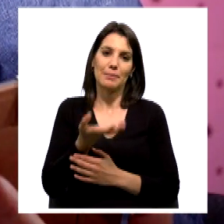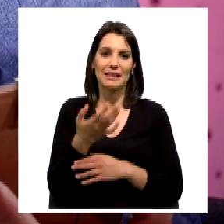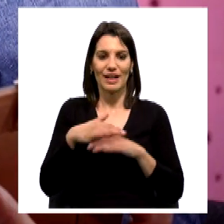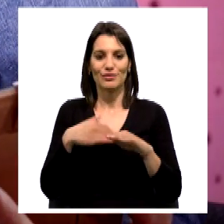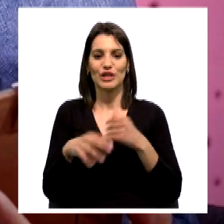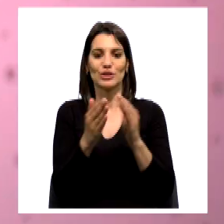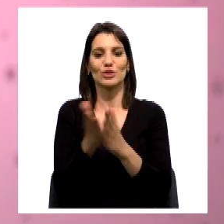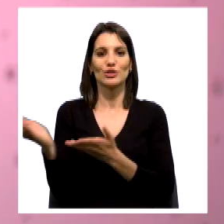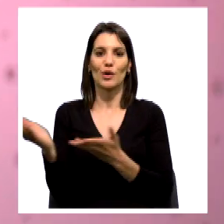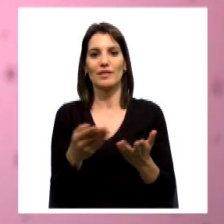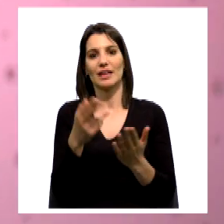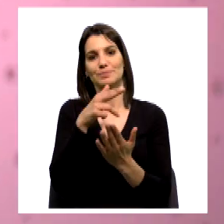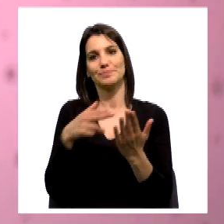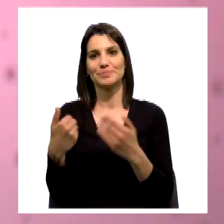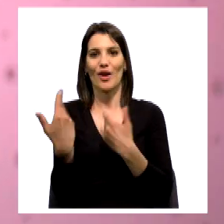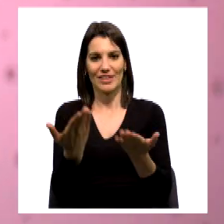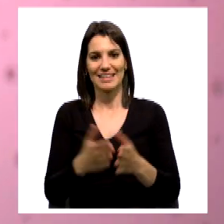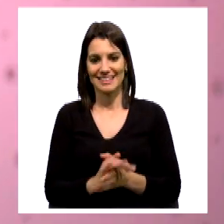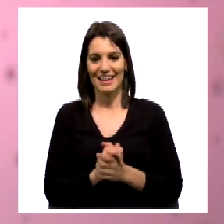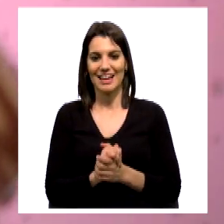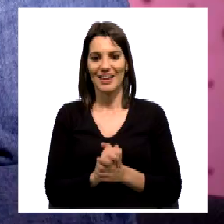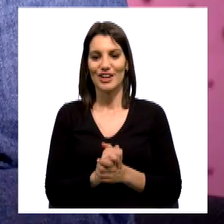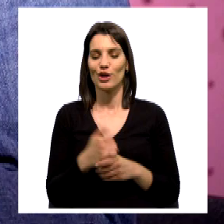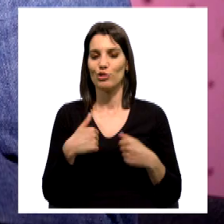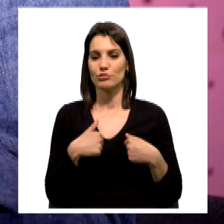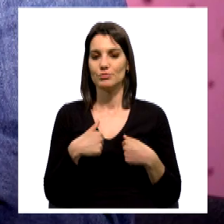de fazer para todos os convidados uma ilustração. Bem, eu já tive